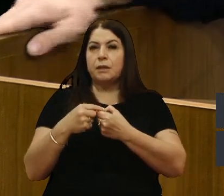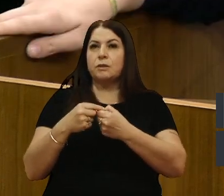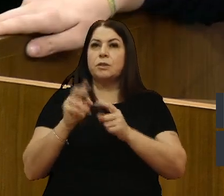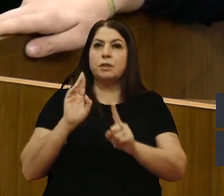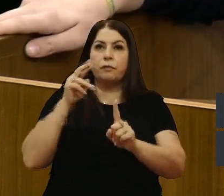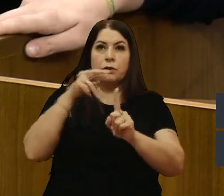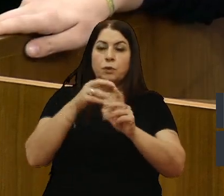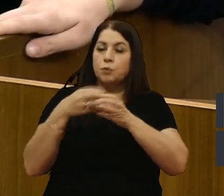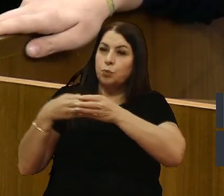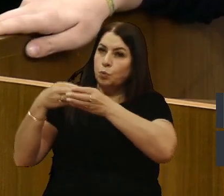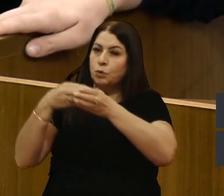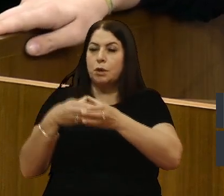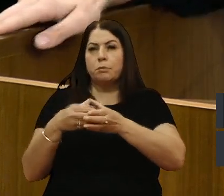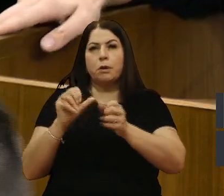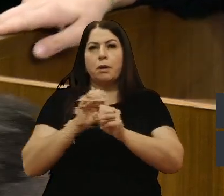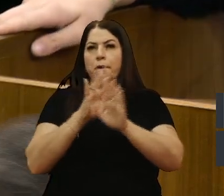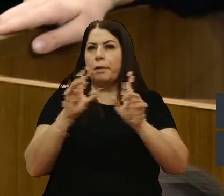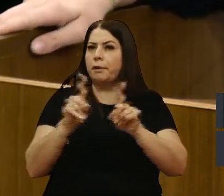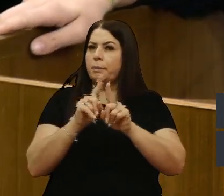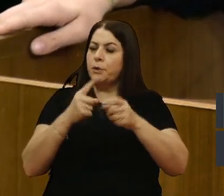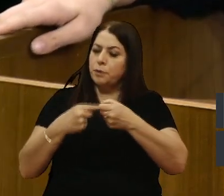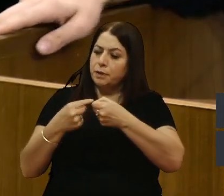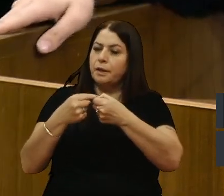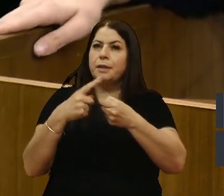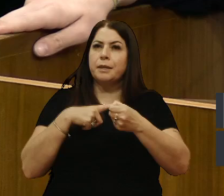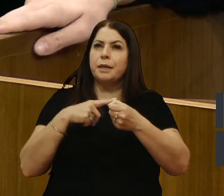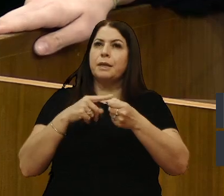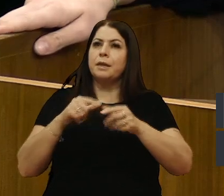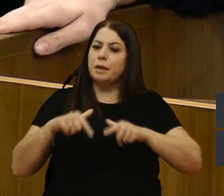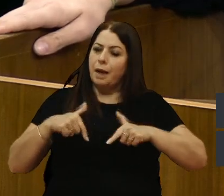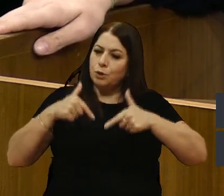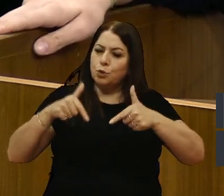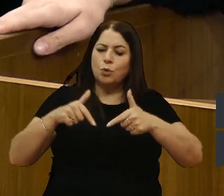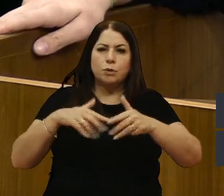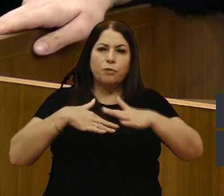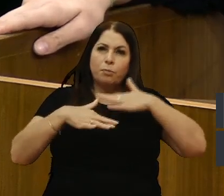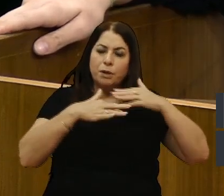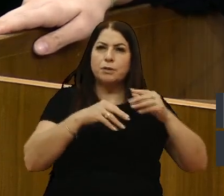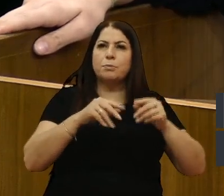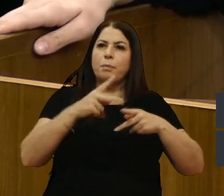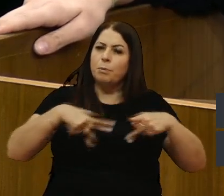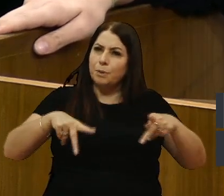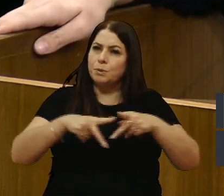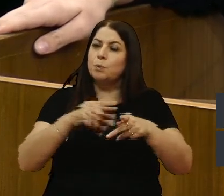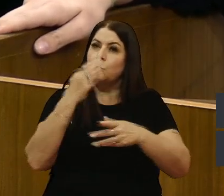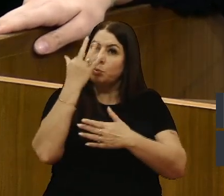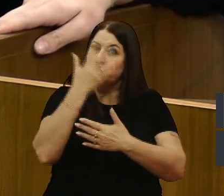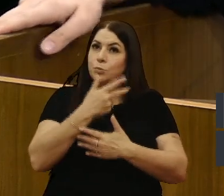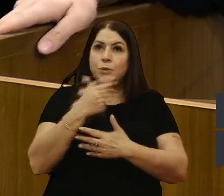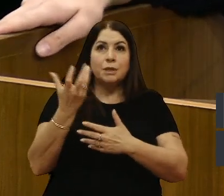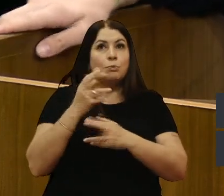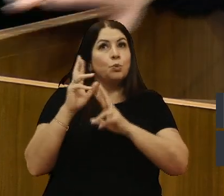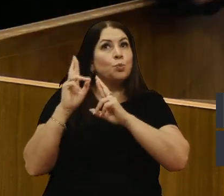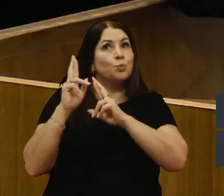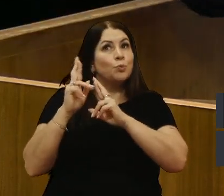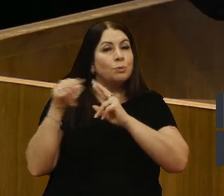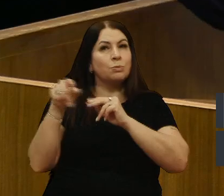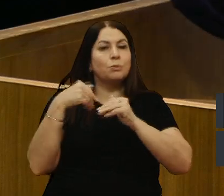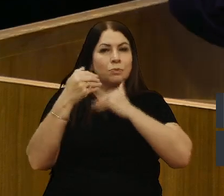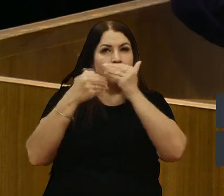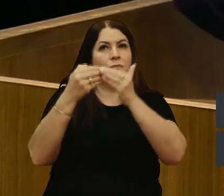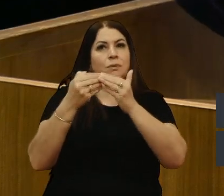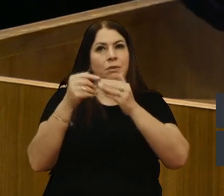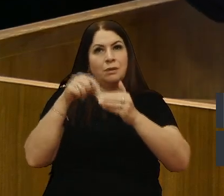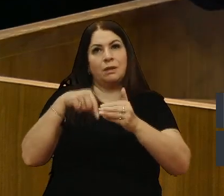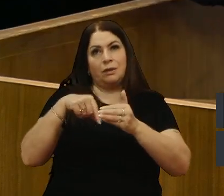referência no turismo, é claro que nós queremos que a nossa cidade tenha ações para a nossa população, fique bonita. Nós queremos e torcemos pelo desenvolvimento